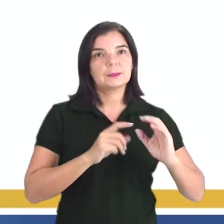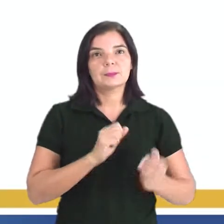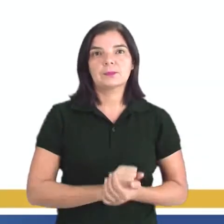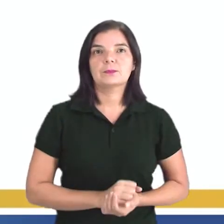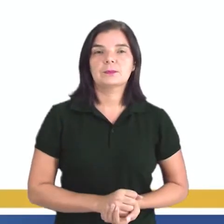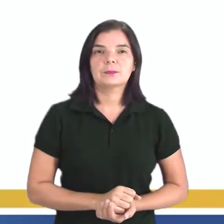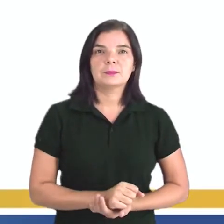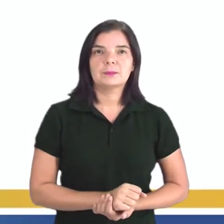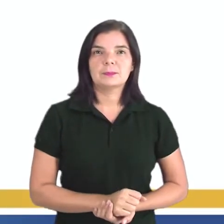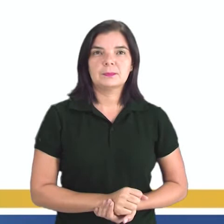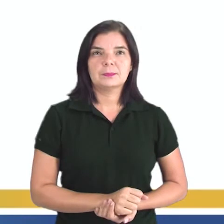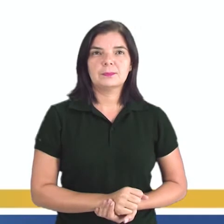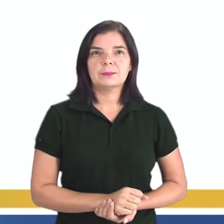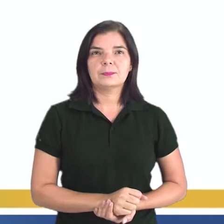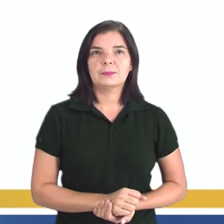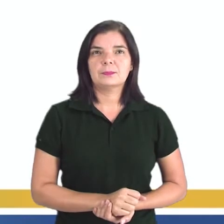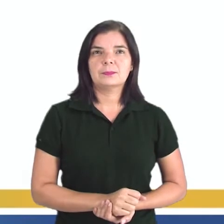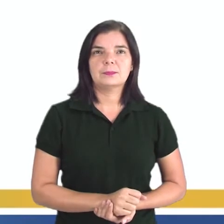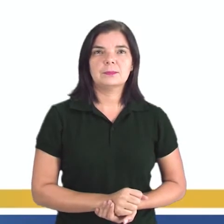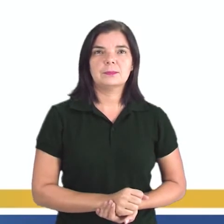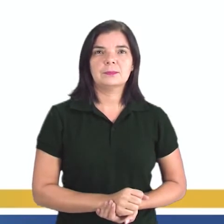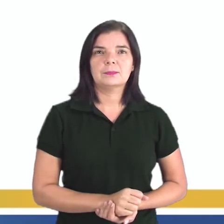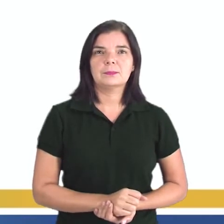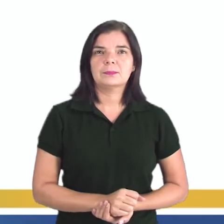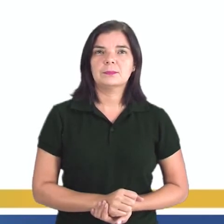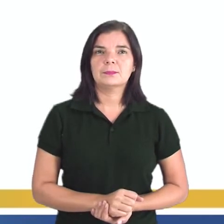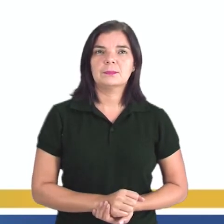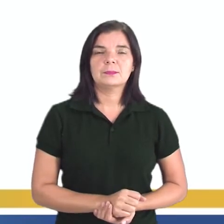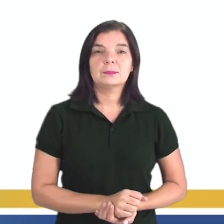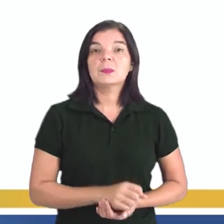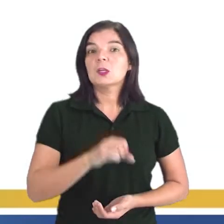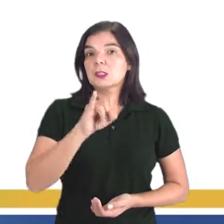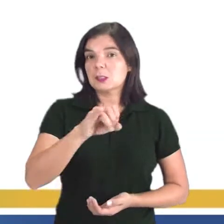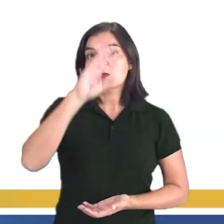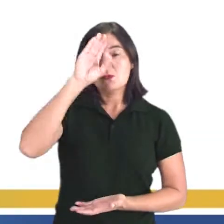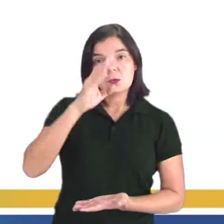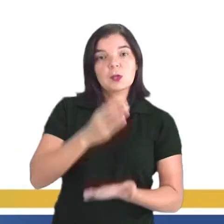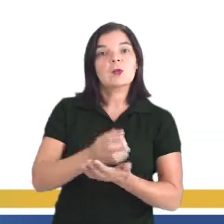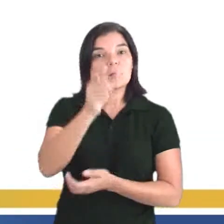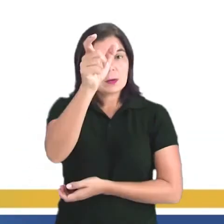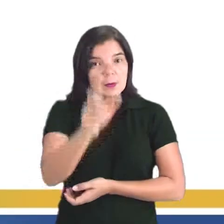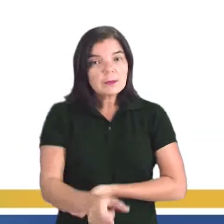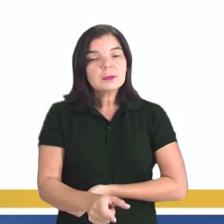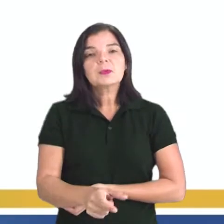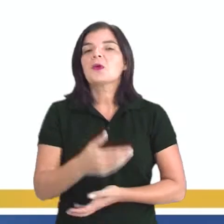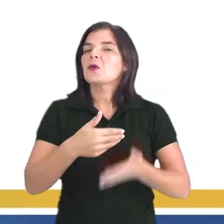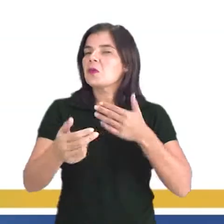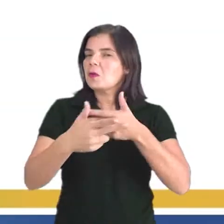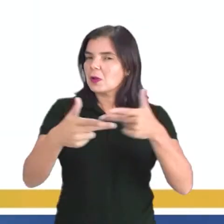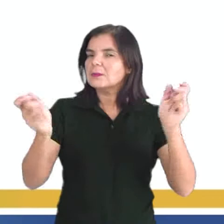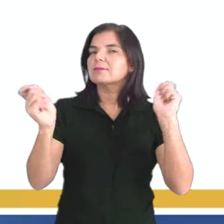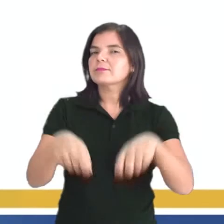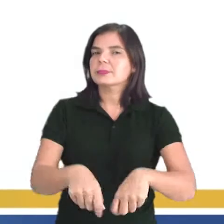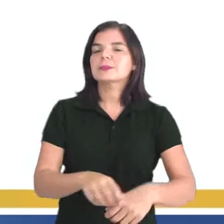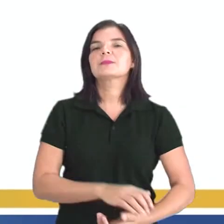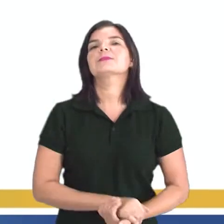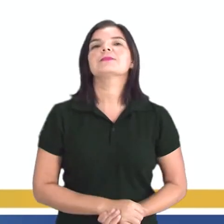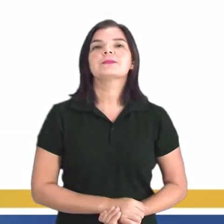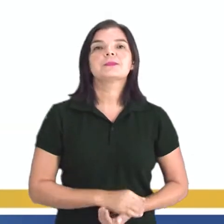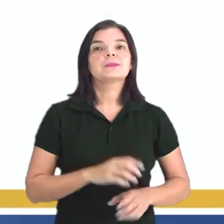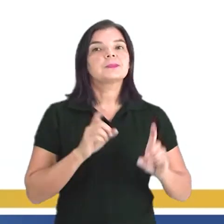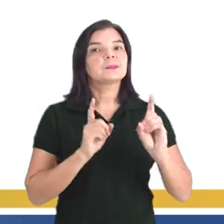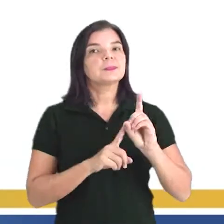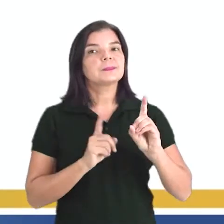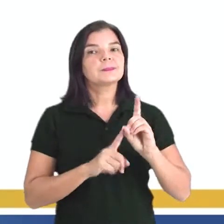you believe in yourself, anything is possible. Se você acredita em você mesmo, qualquer coisa é possível. E na